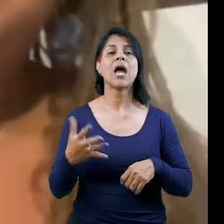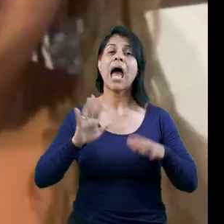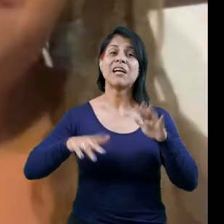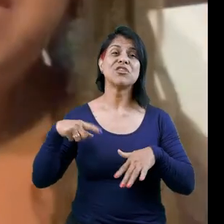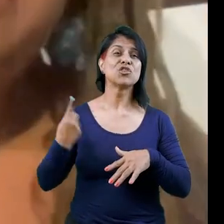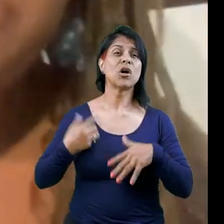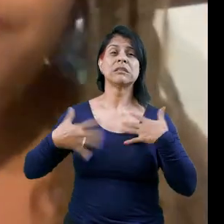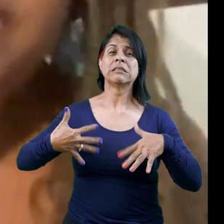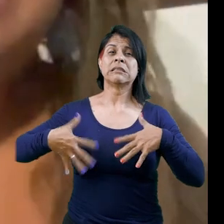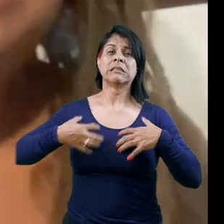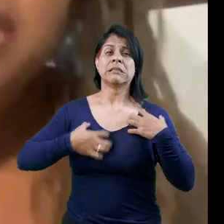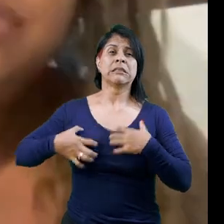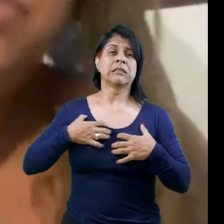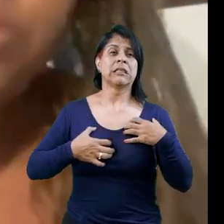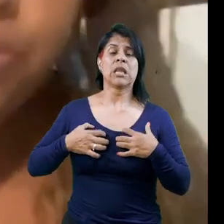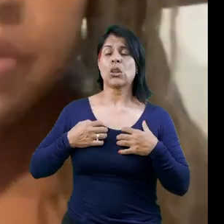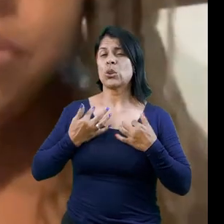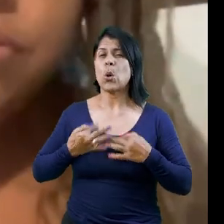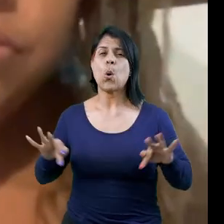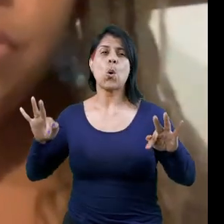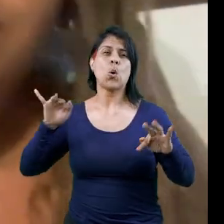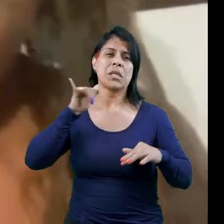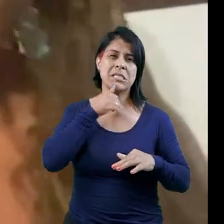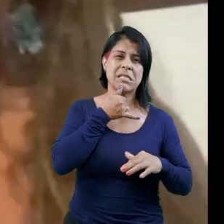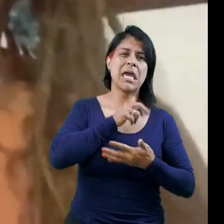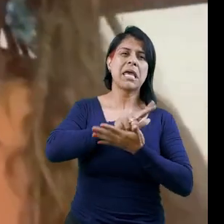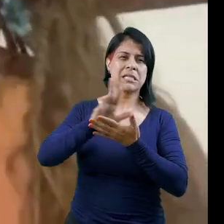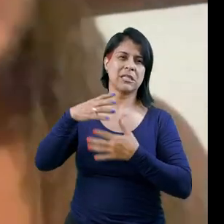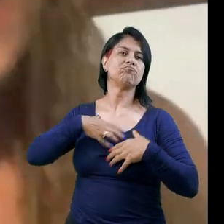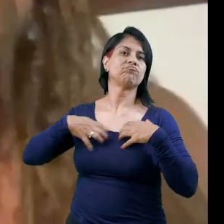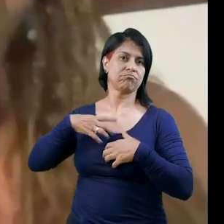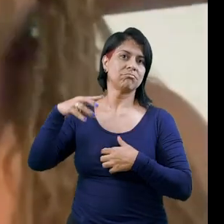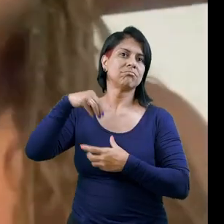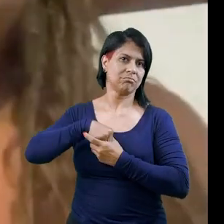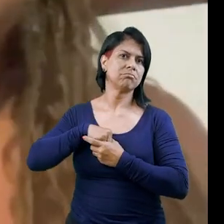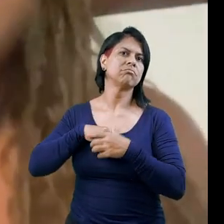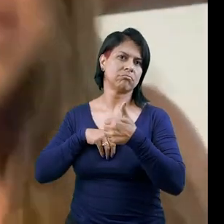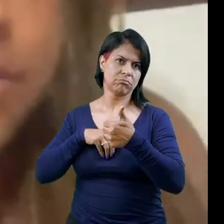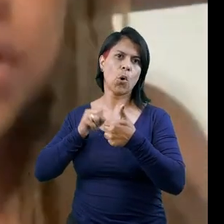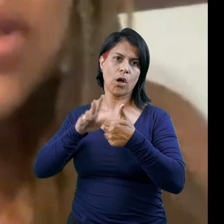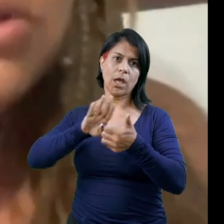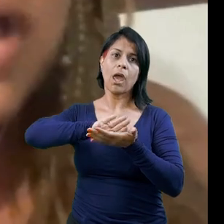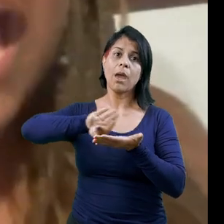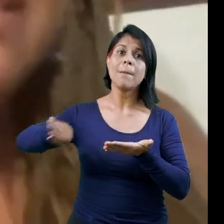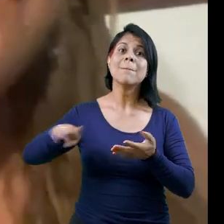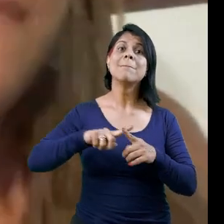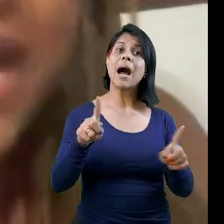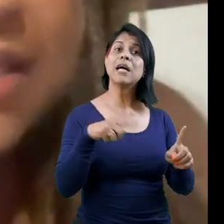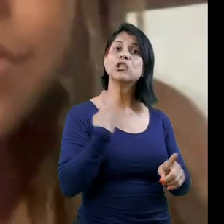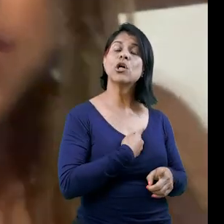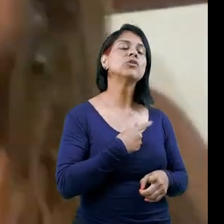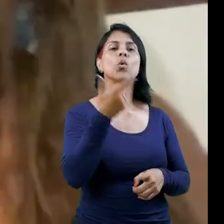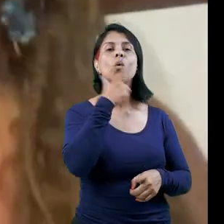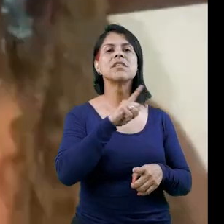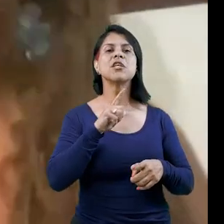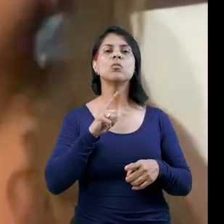pela agonia, pela dor, pela tristeza, por tudo isso. Beleza. Mas e quando a gente atravessa,